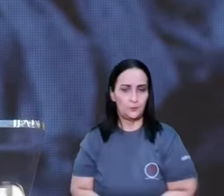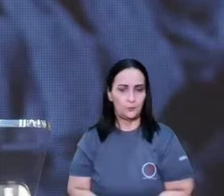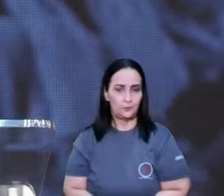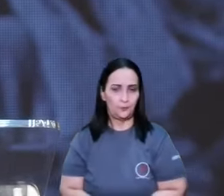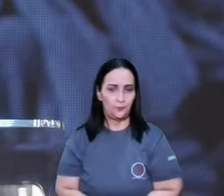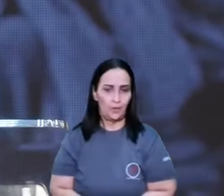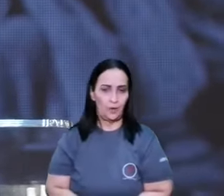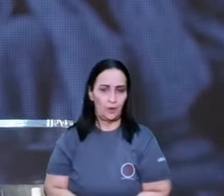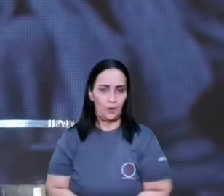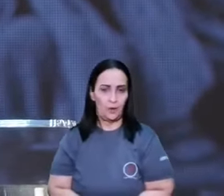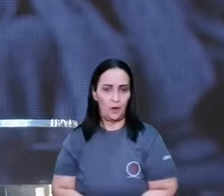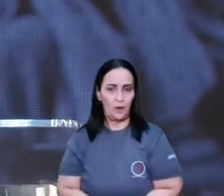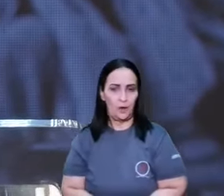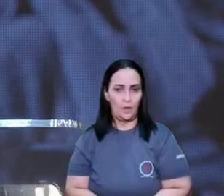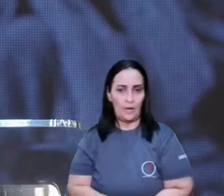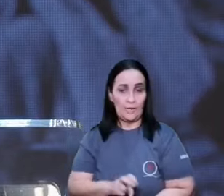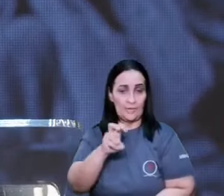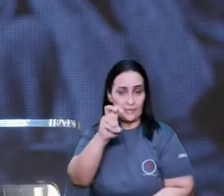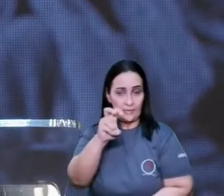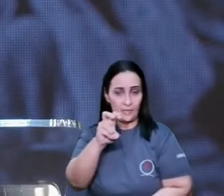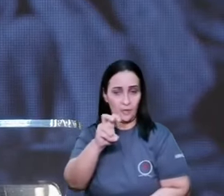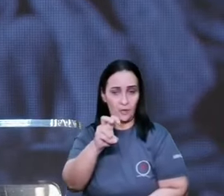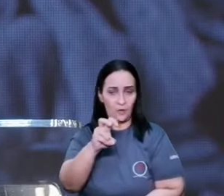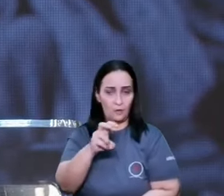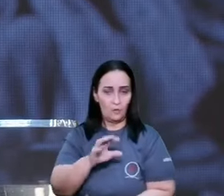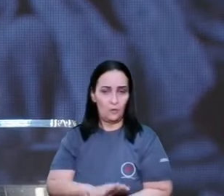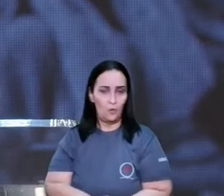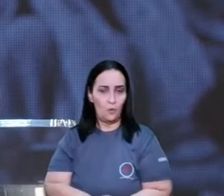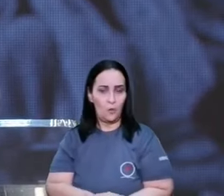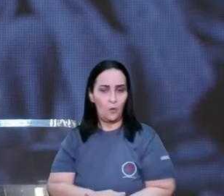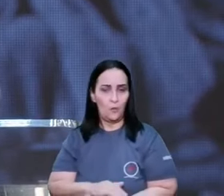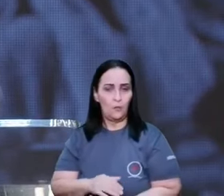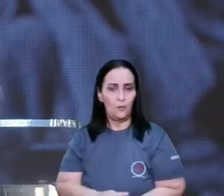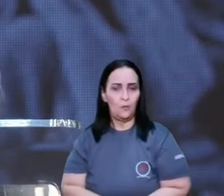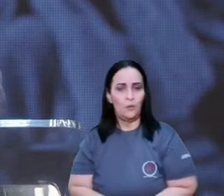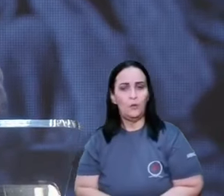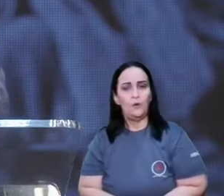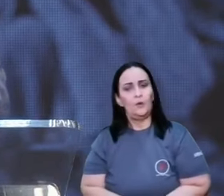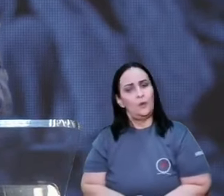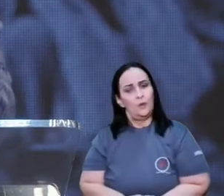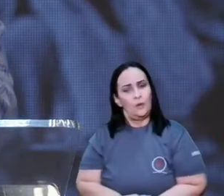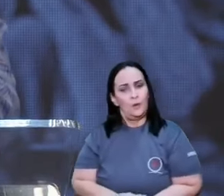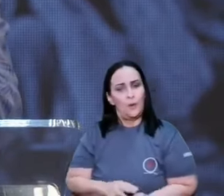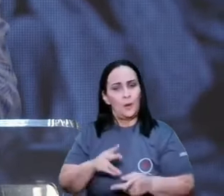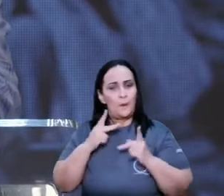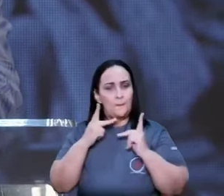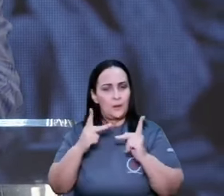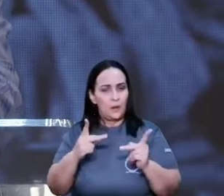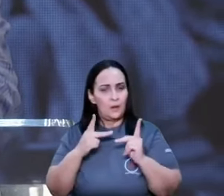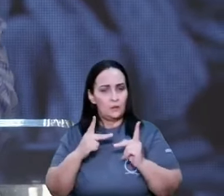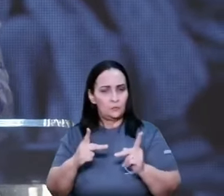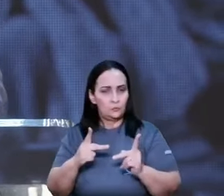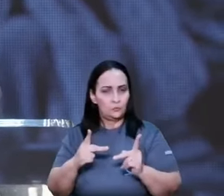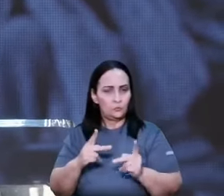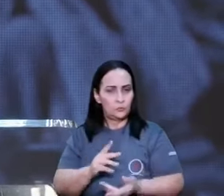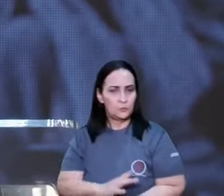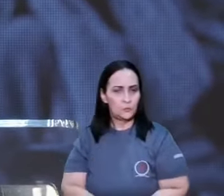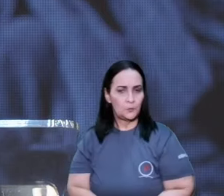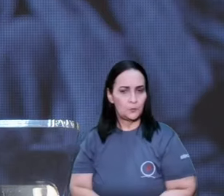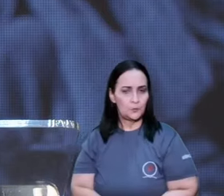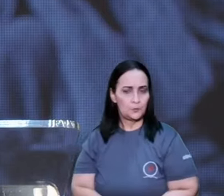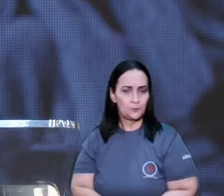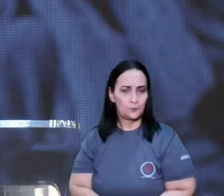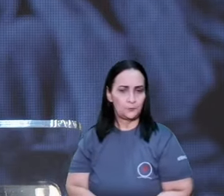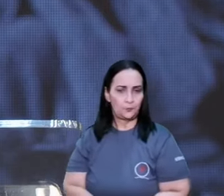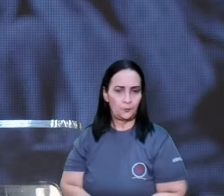passos para se tornar um Pregador Pentecostal eficaz não é um livro de sermão não é exegese nem hermenêutico é um estilo de vida